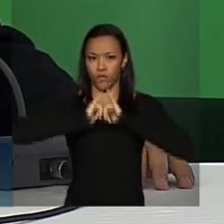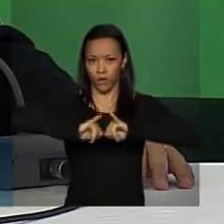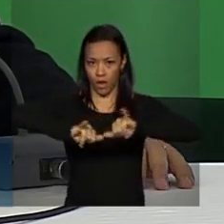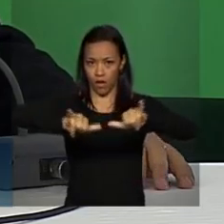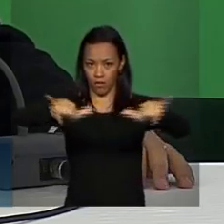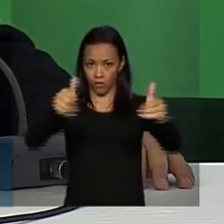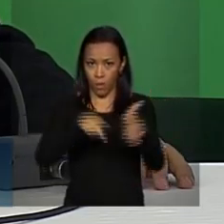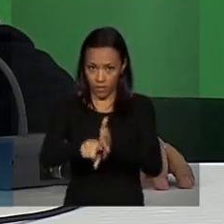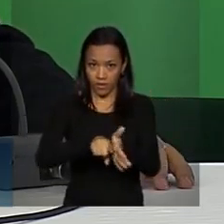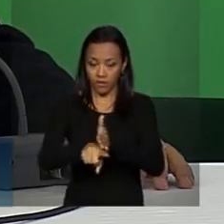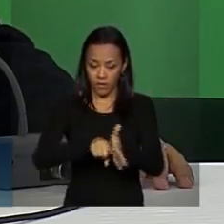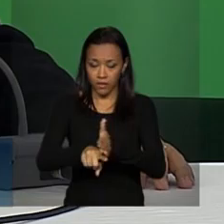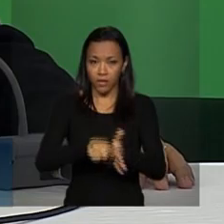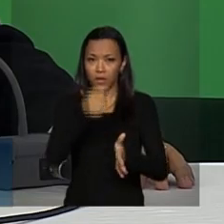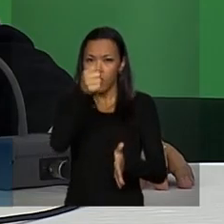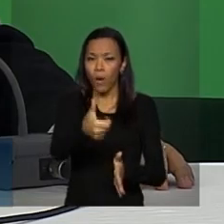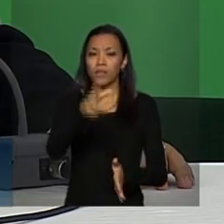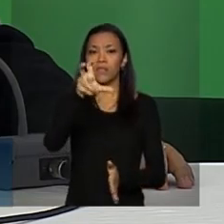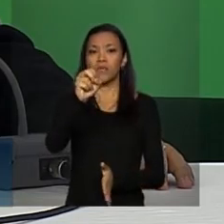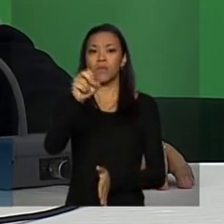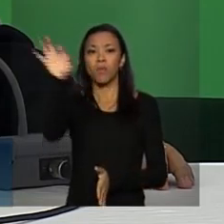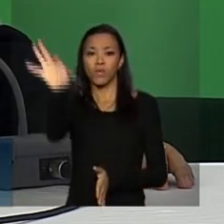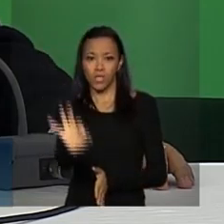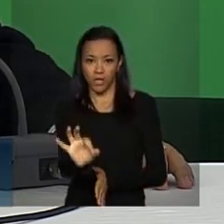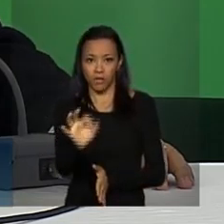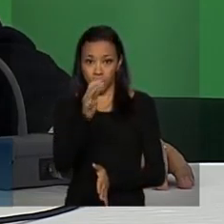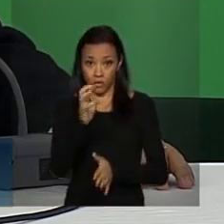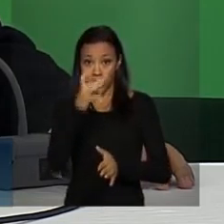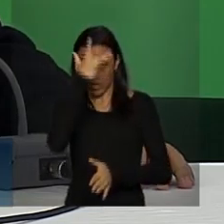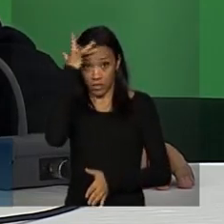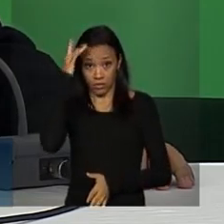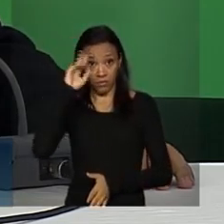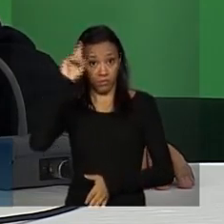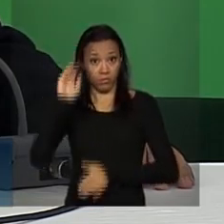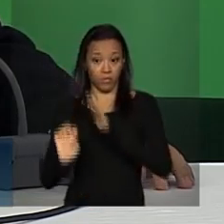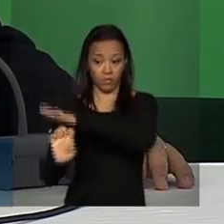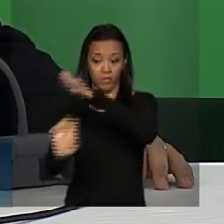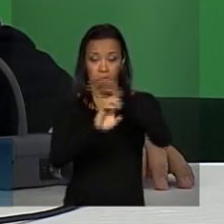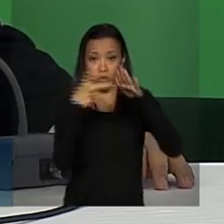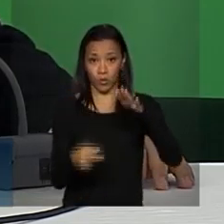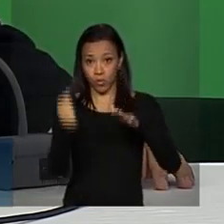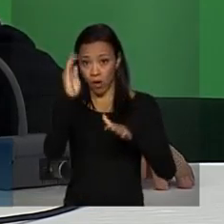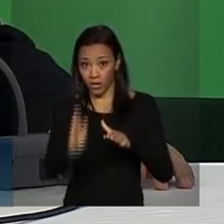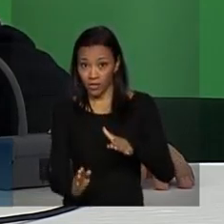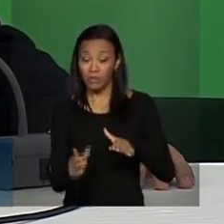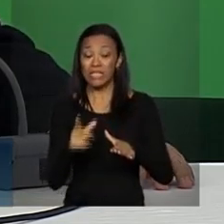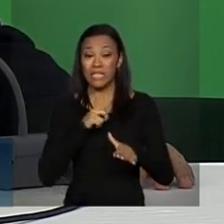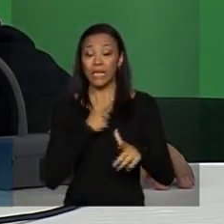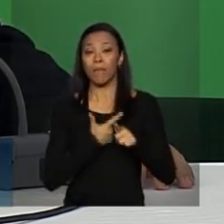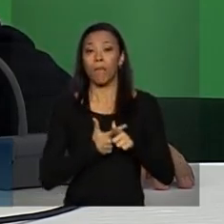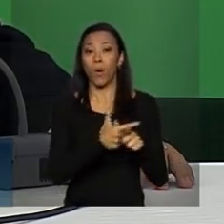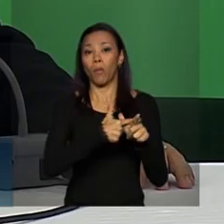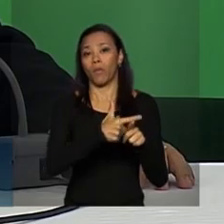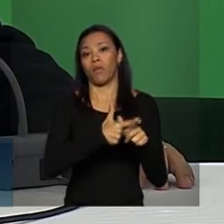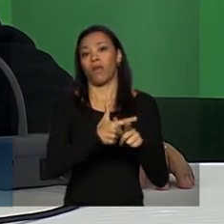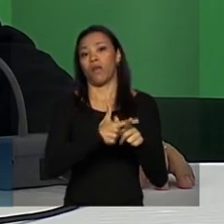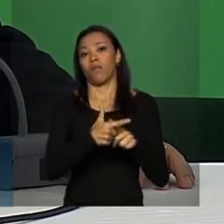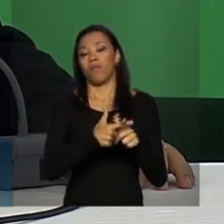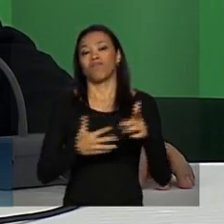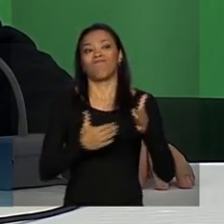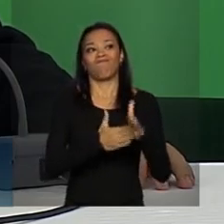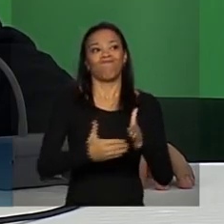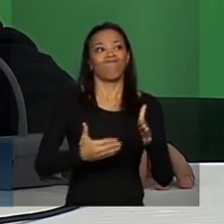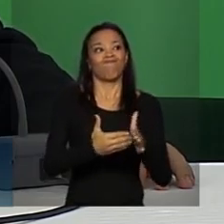que quase 50% dos empresários brasileiros dizem que enfrentam problemas tarifários para exportar com o México.